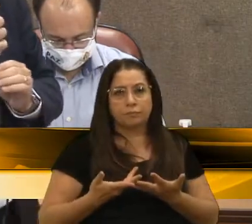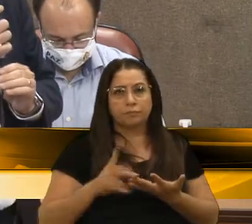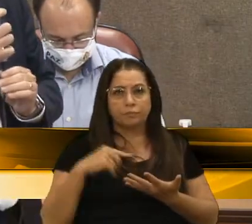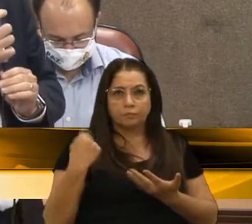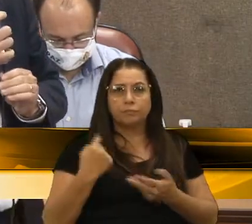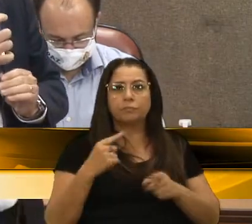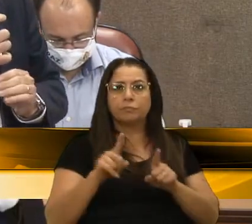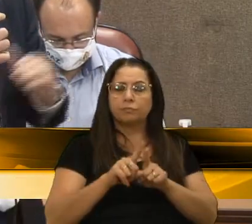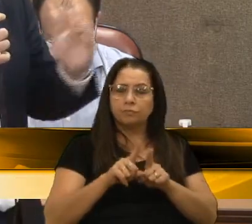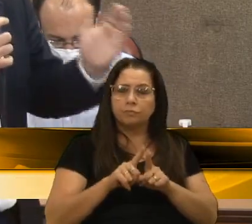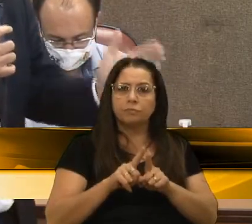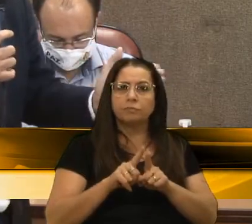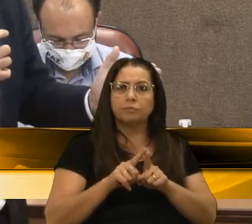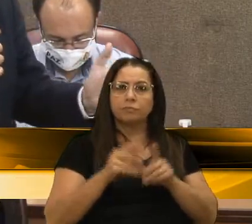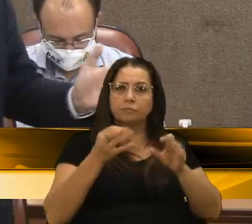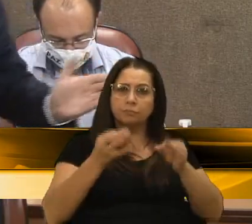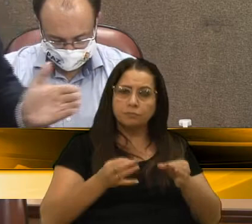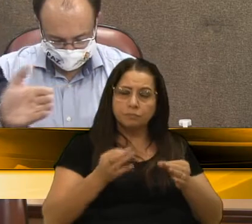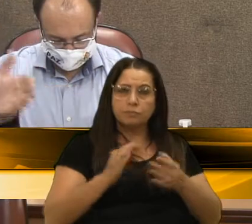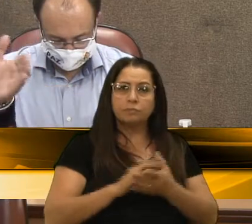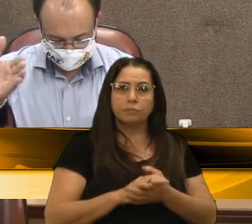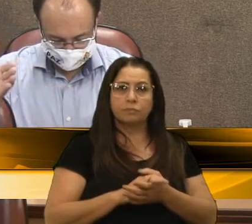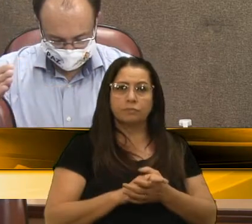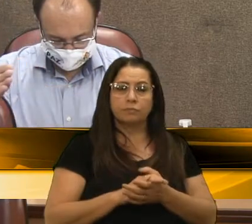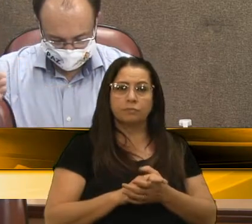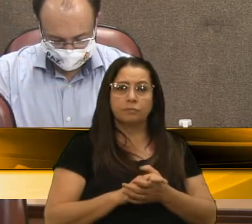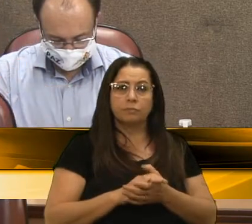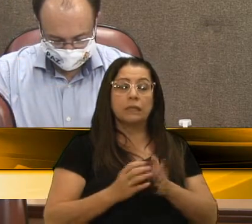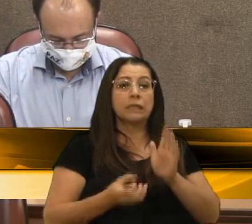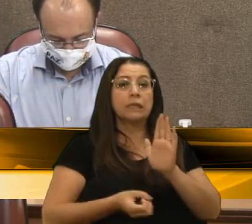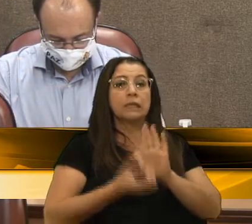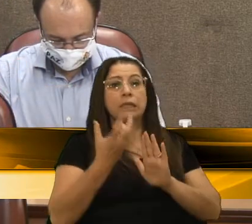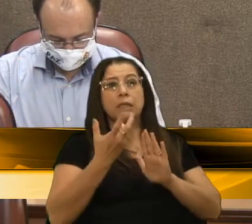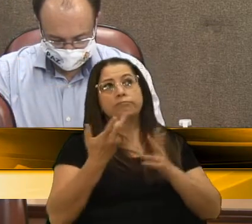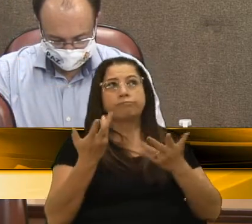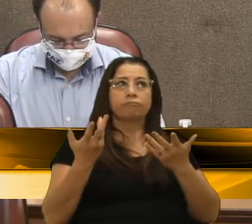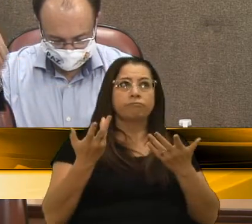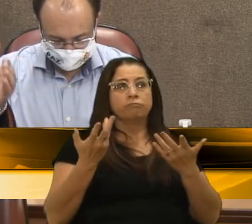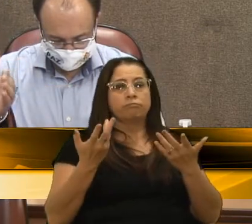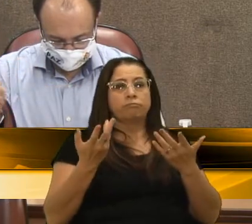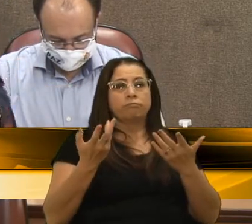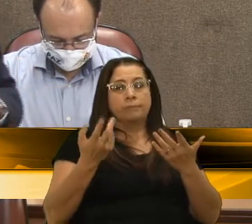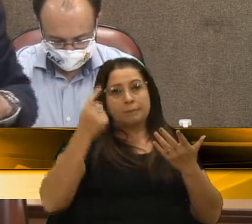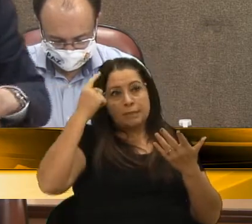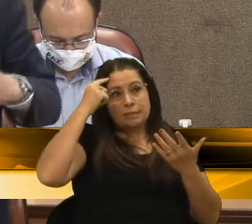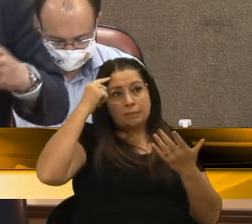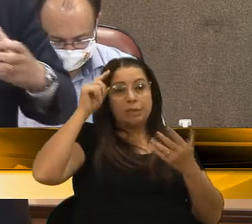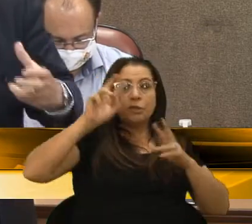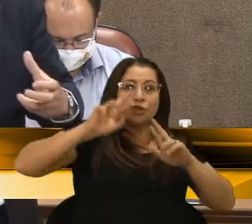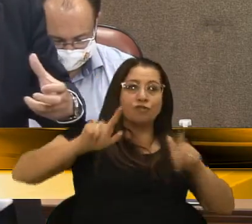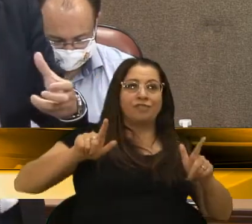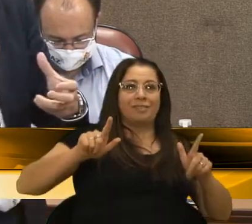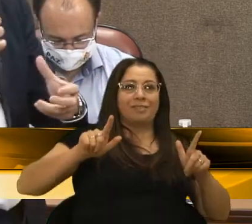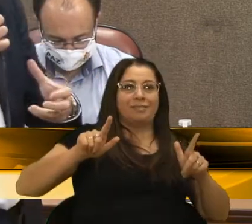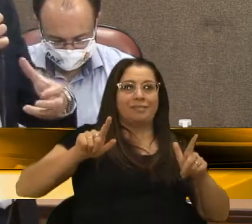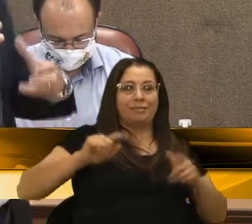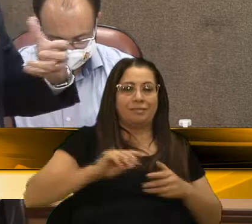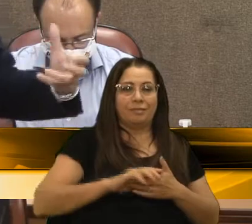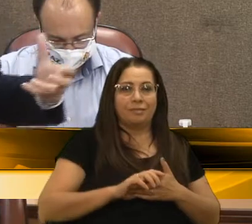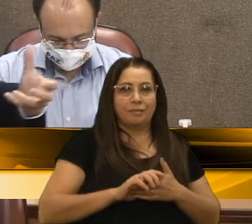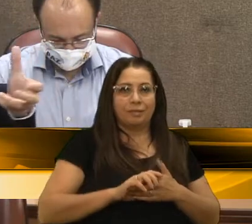vamos também, com certeza, né, criar uma certa diferença, né, um disparate